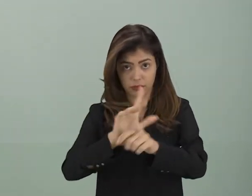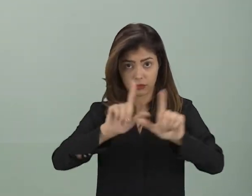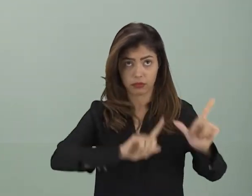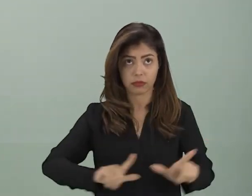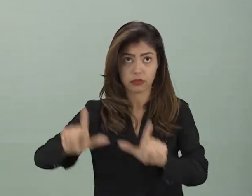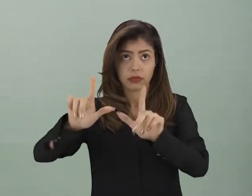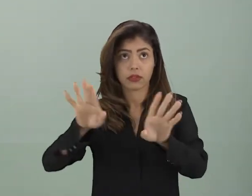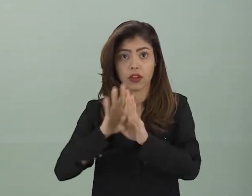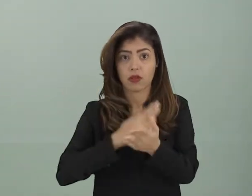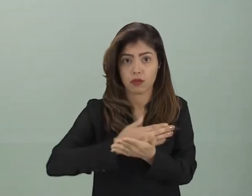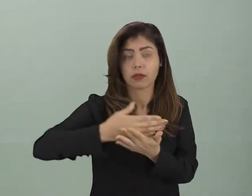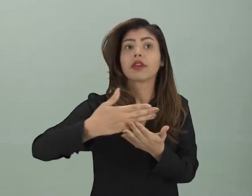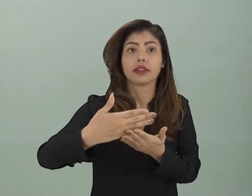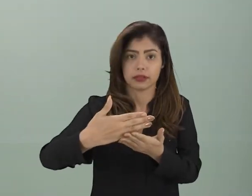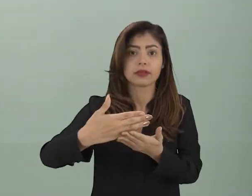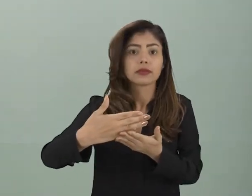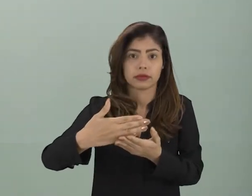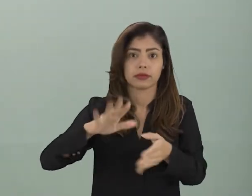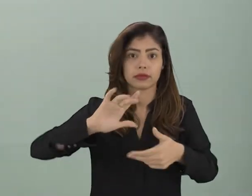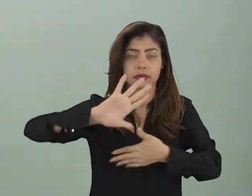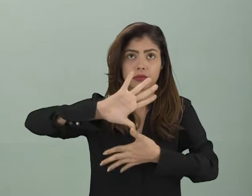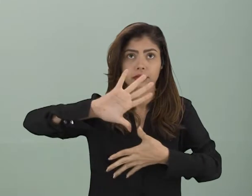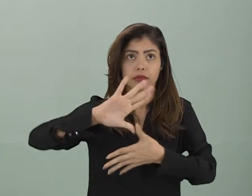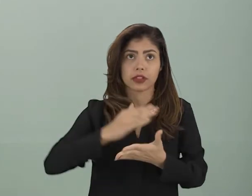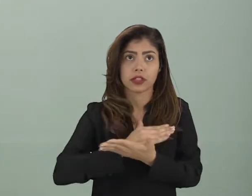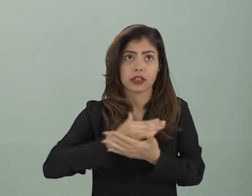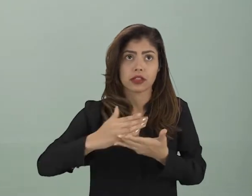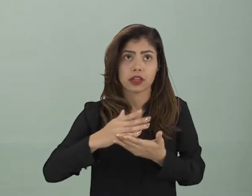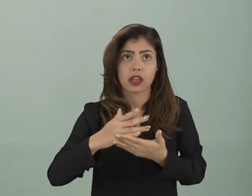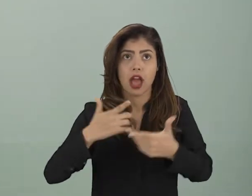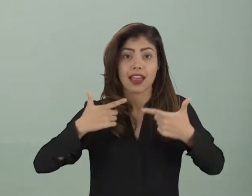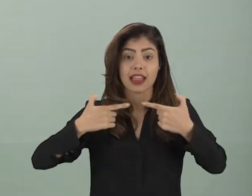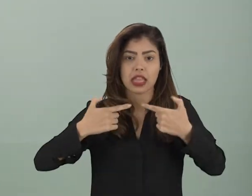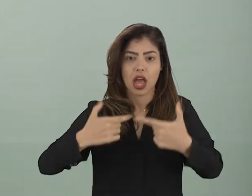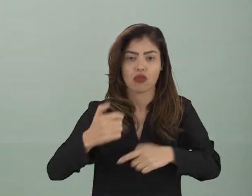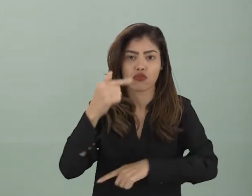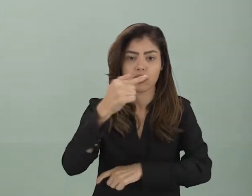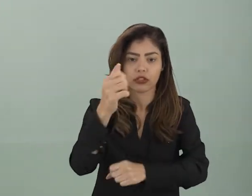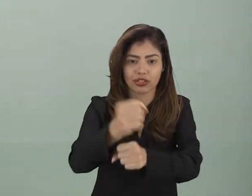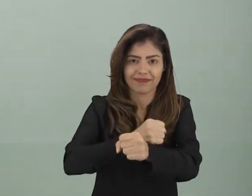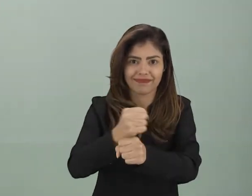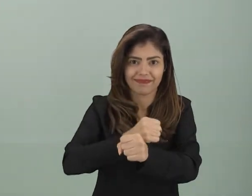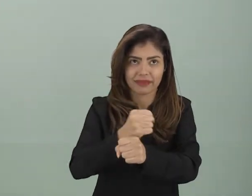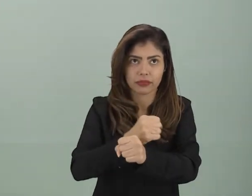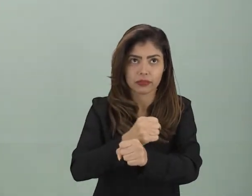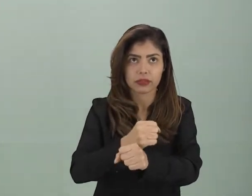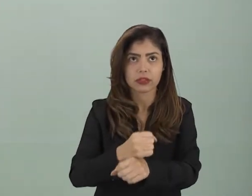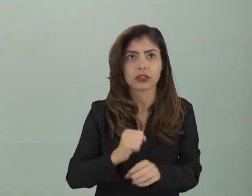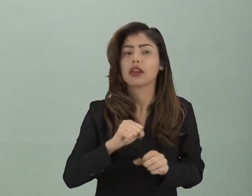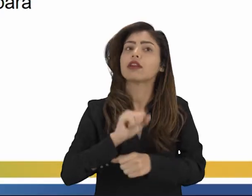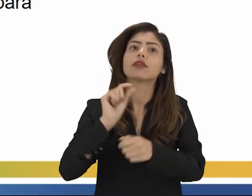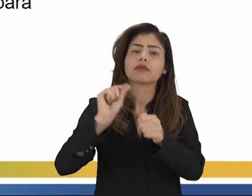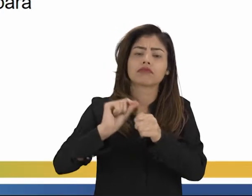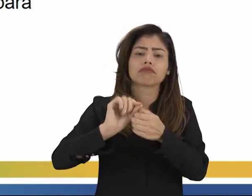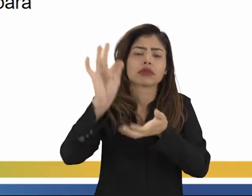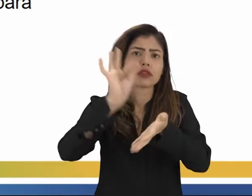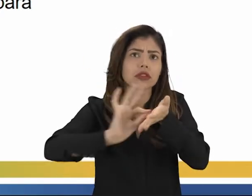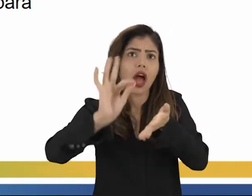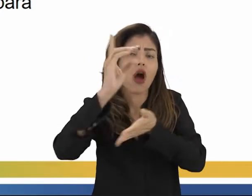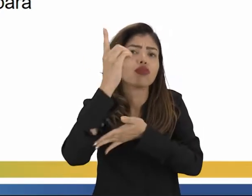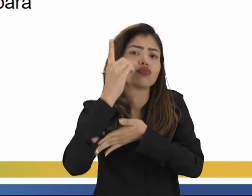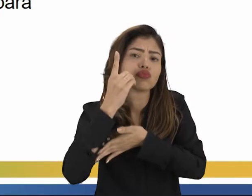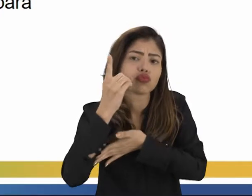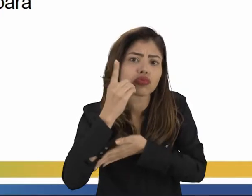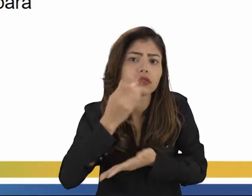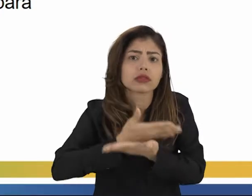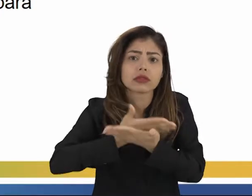ela inicia com um antecedente que podemos chamar de Guerra dos 7 Anos. Nosso material tem escrito aí a data